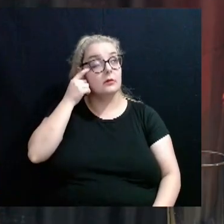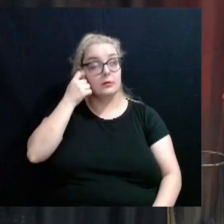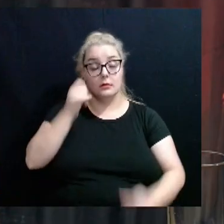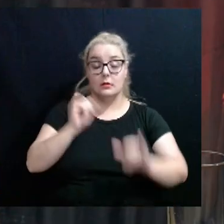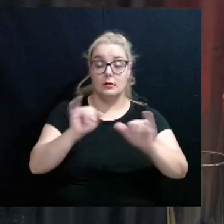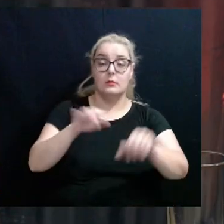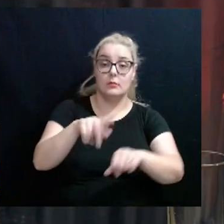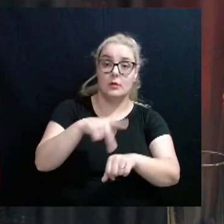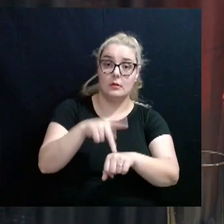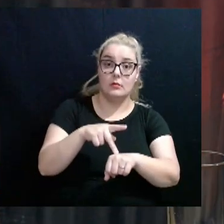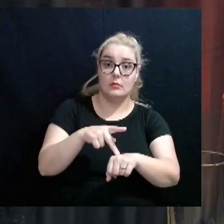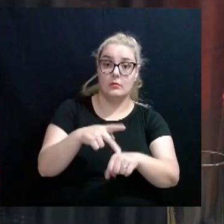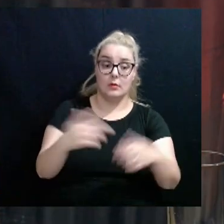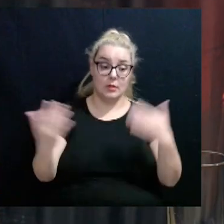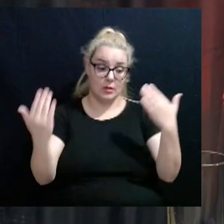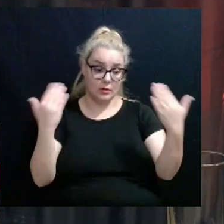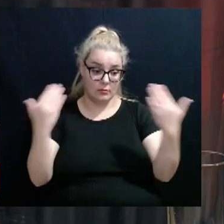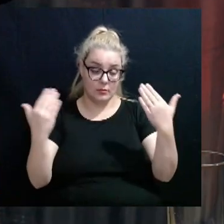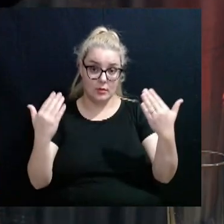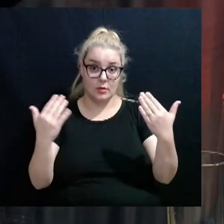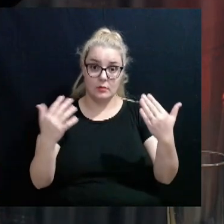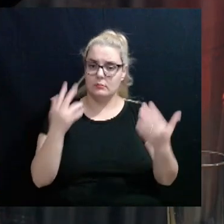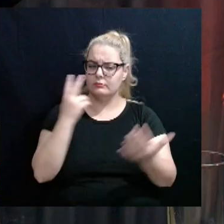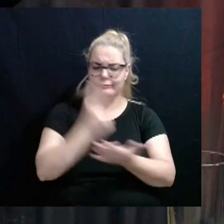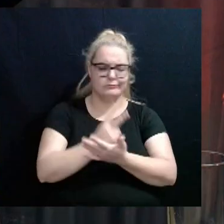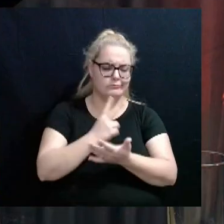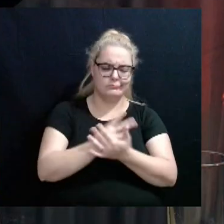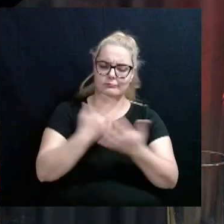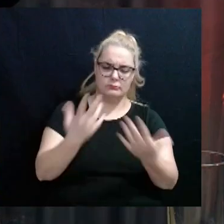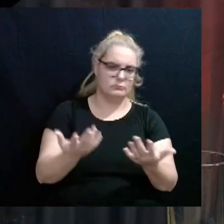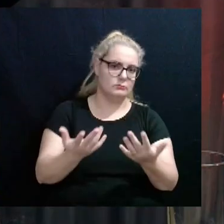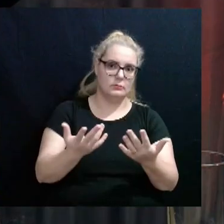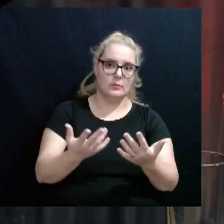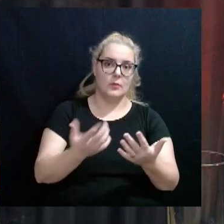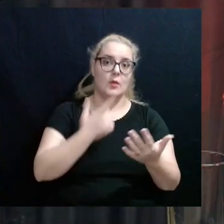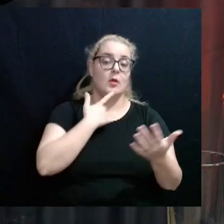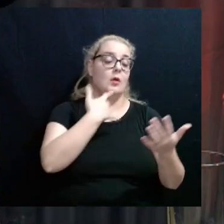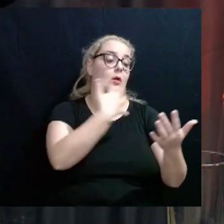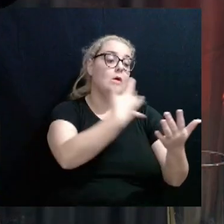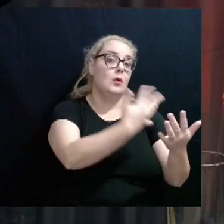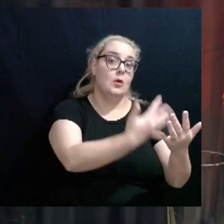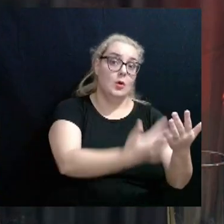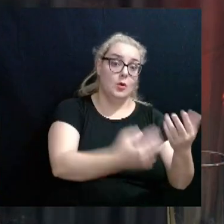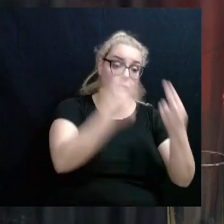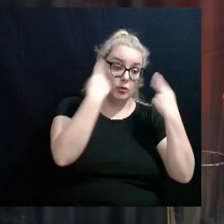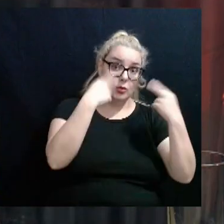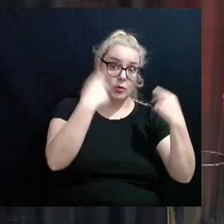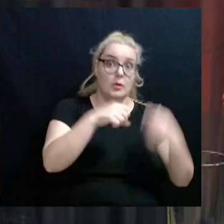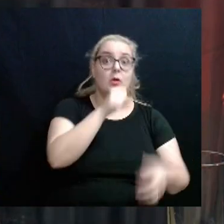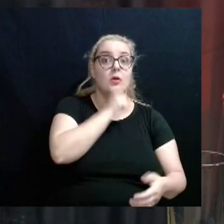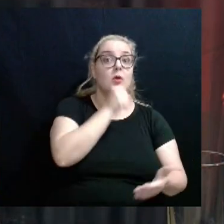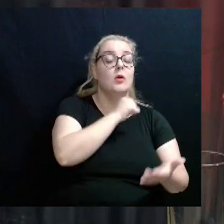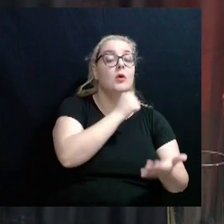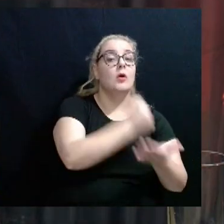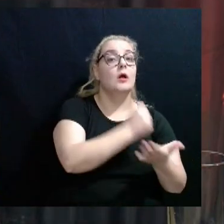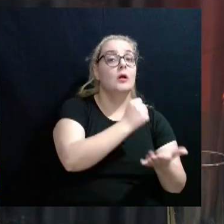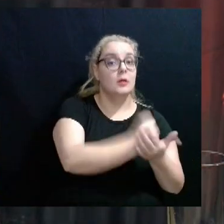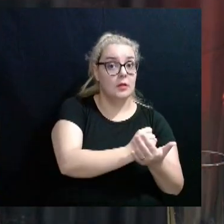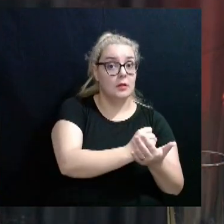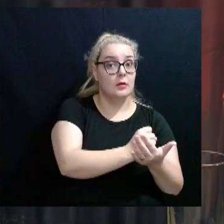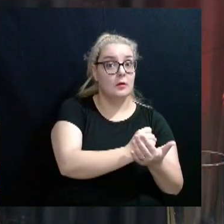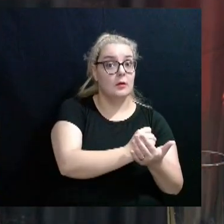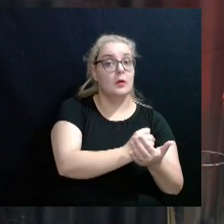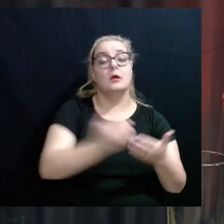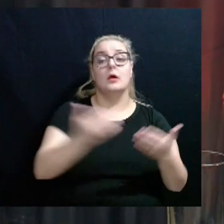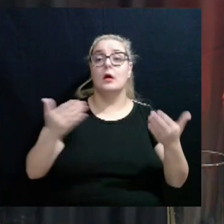analogia desde sempre, né, ou seja, aquele sangue do cordeiro lá da Uhum. antiguidade é agora